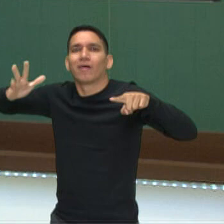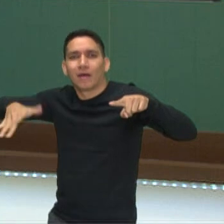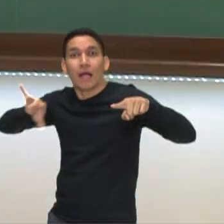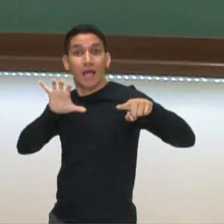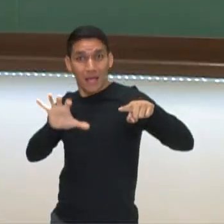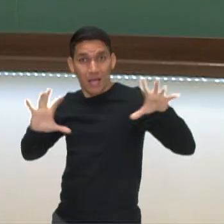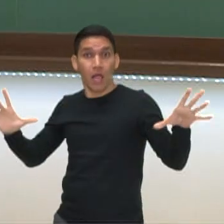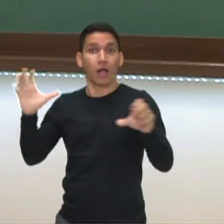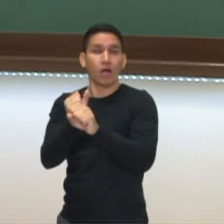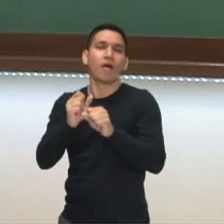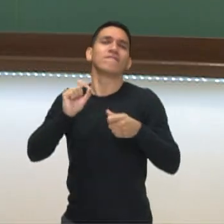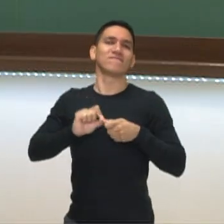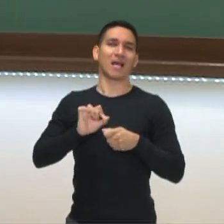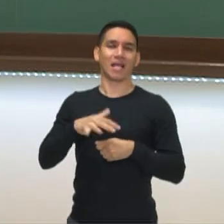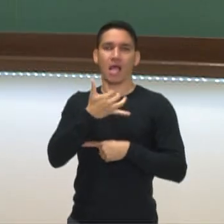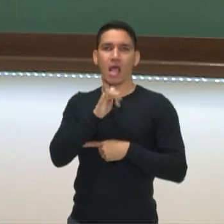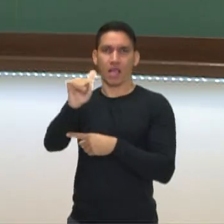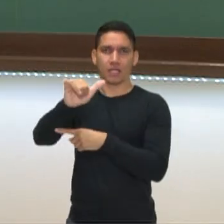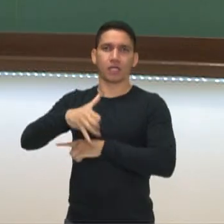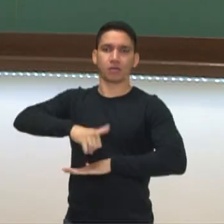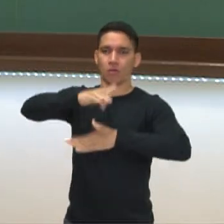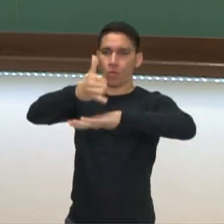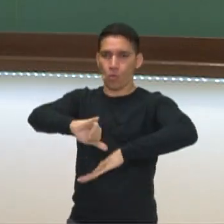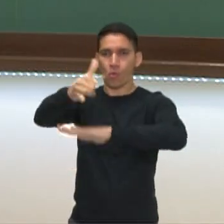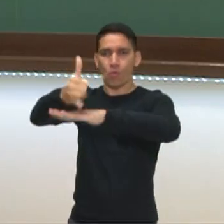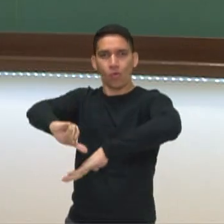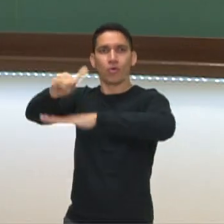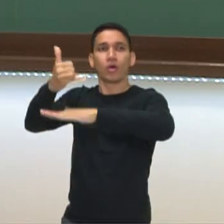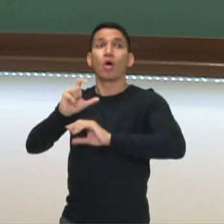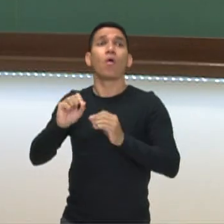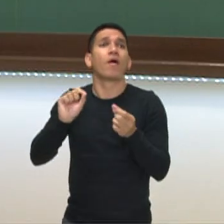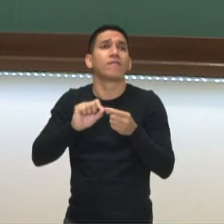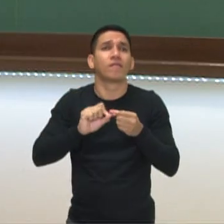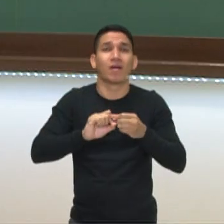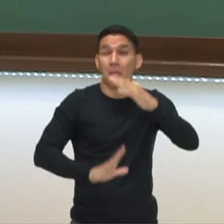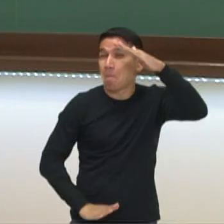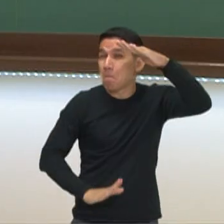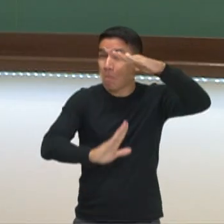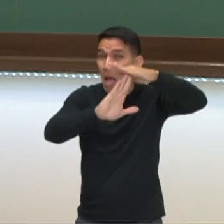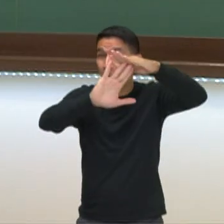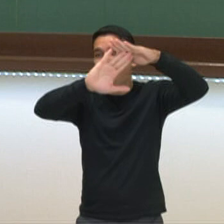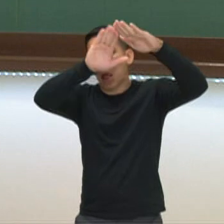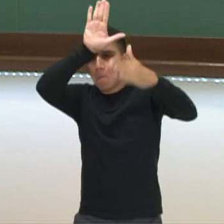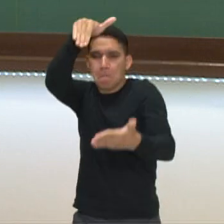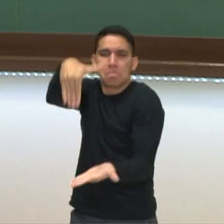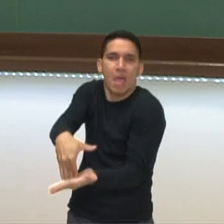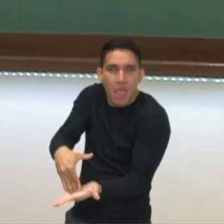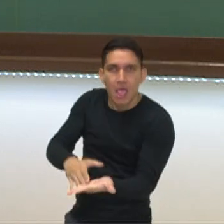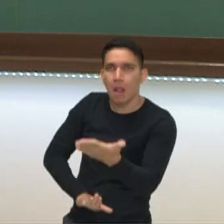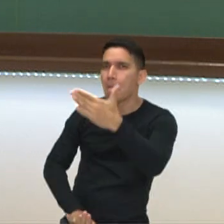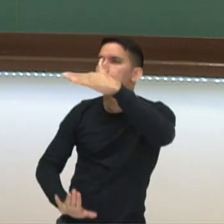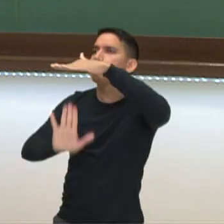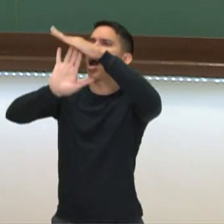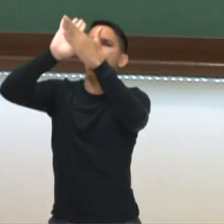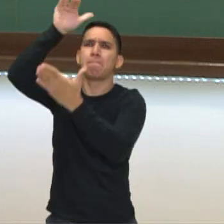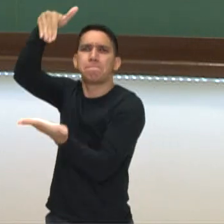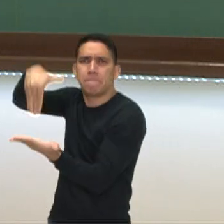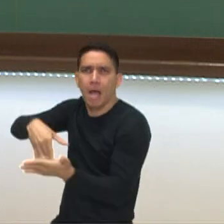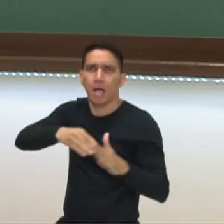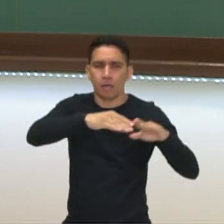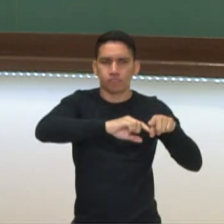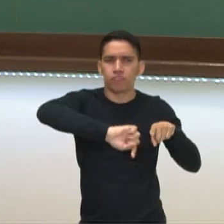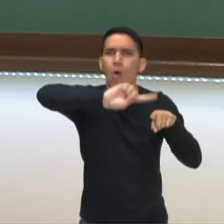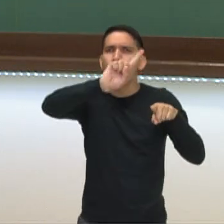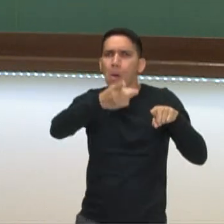essa energia faz, tá? O que a onda faz? Ela vai para o máximo, e depois vai para o mínimo, e volta